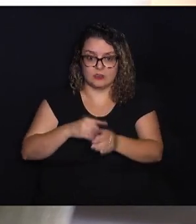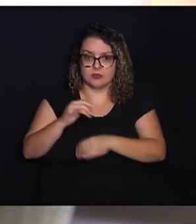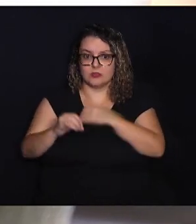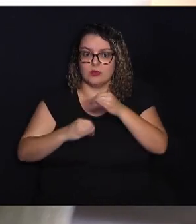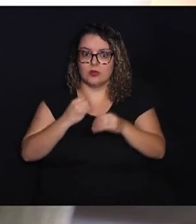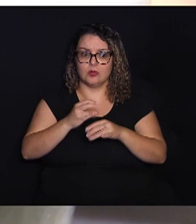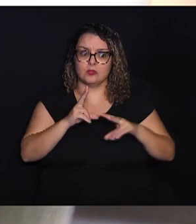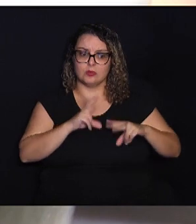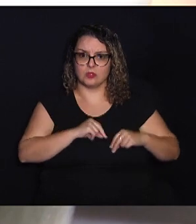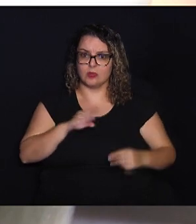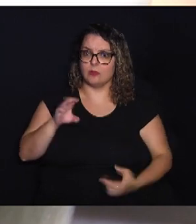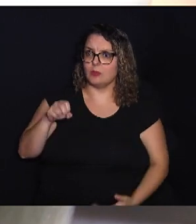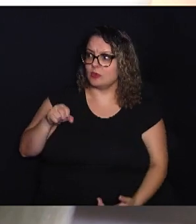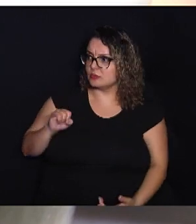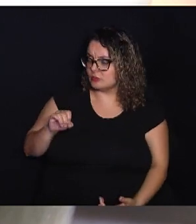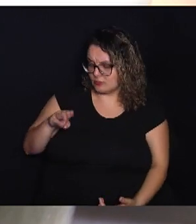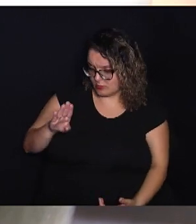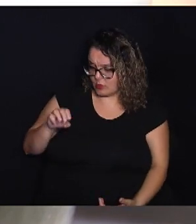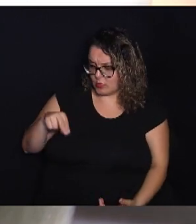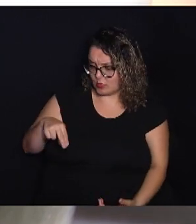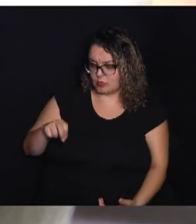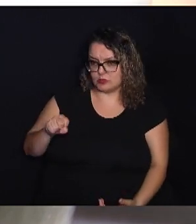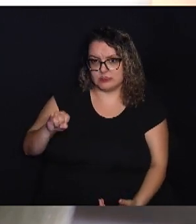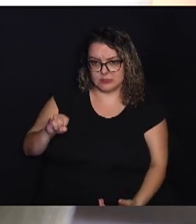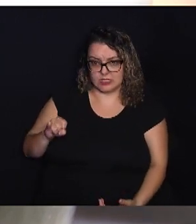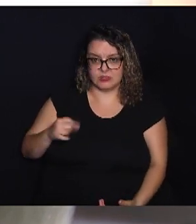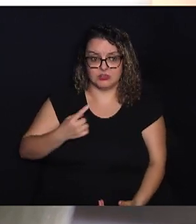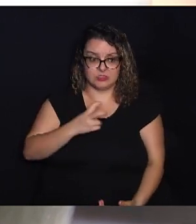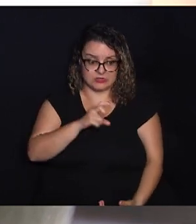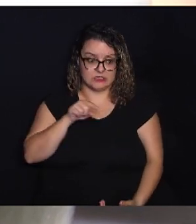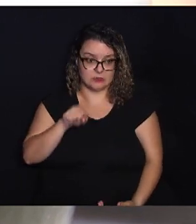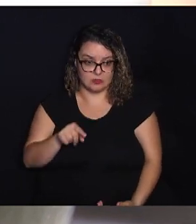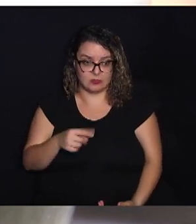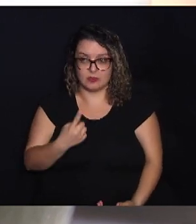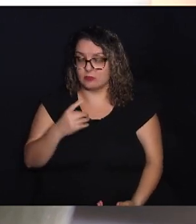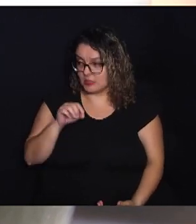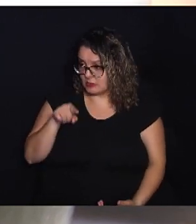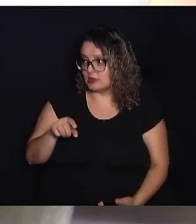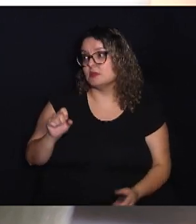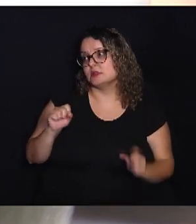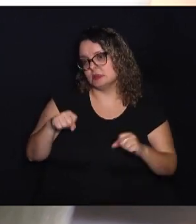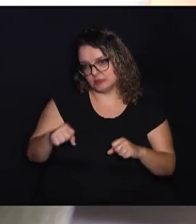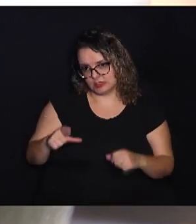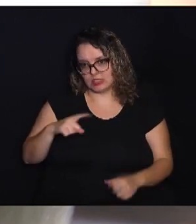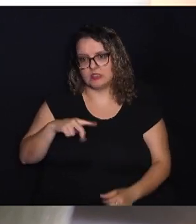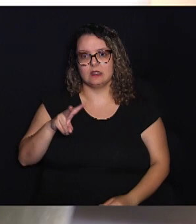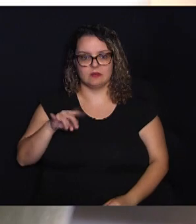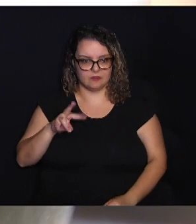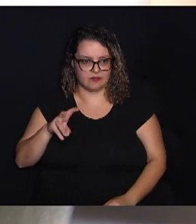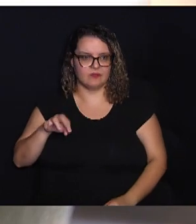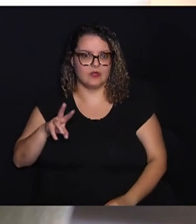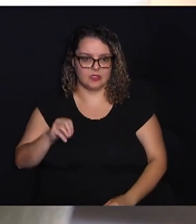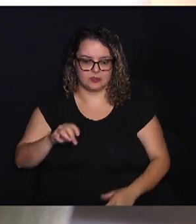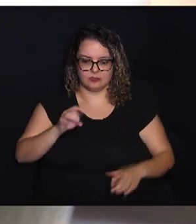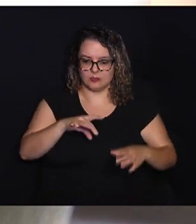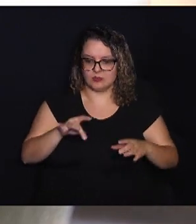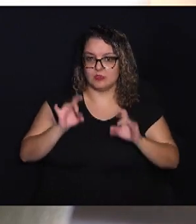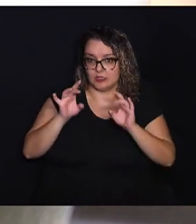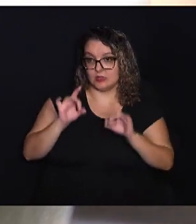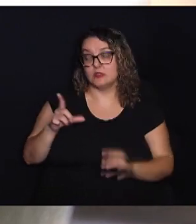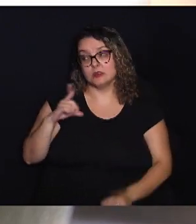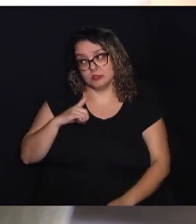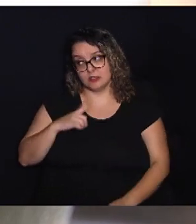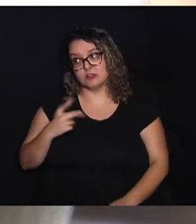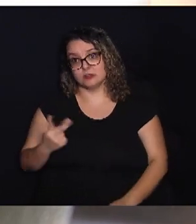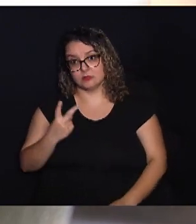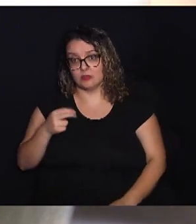mas eu vi bonsai de 5 mil reais, 10 mil reais. Sim, existem viveiros, plantas específicas que chegam a ter esse valor,